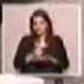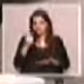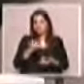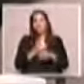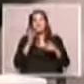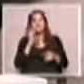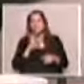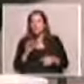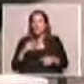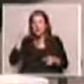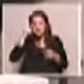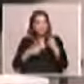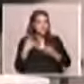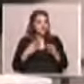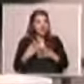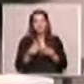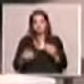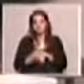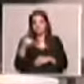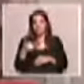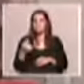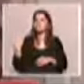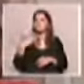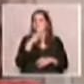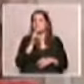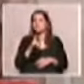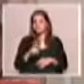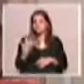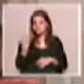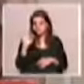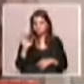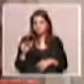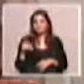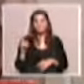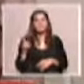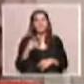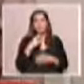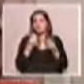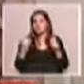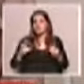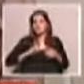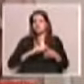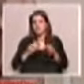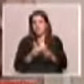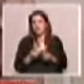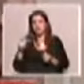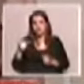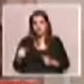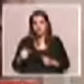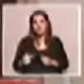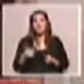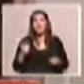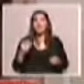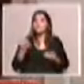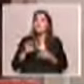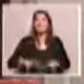encontrarmos uma melhor solução. Comentávamos há pouco, por exemplo, os franceses, que tantos queijos de denominação de origem têm,